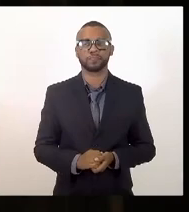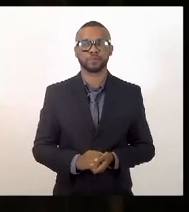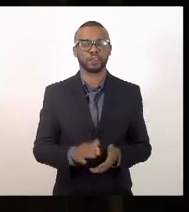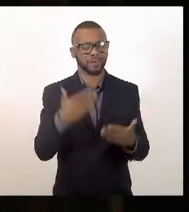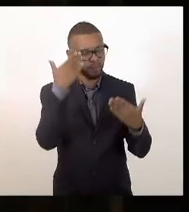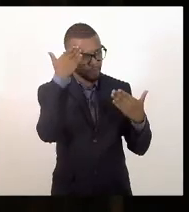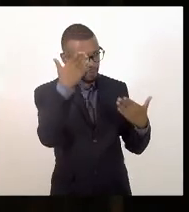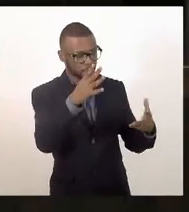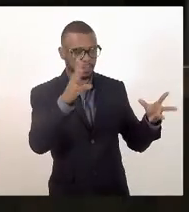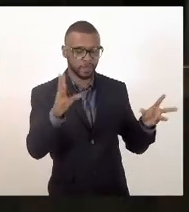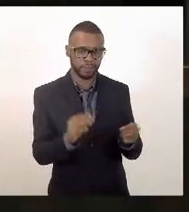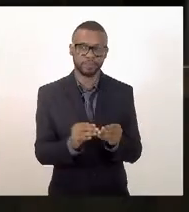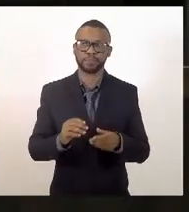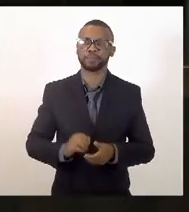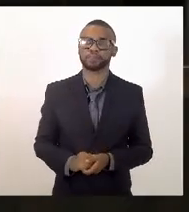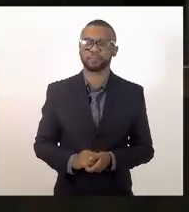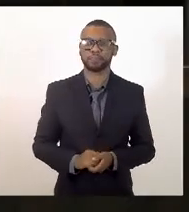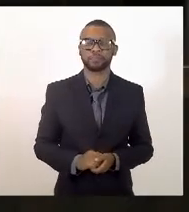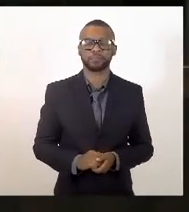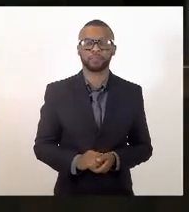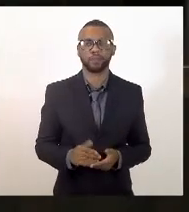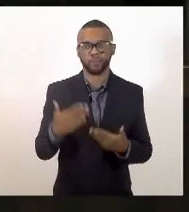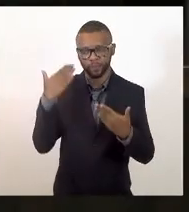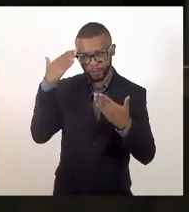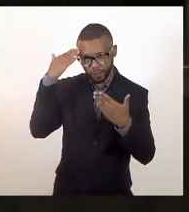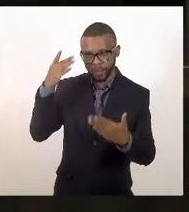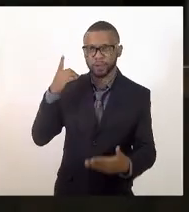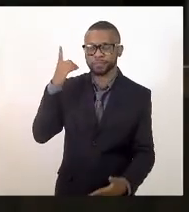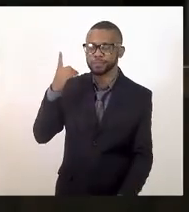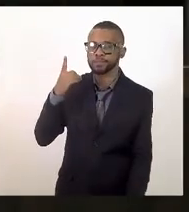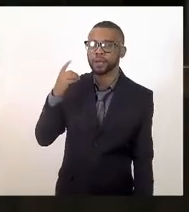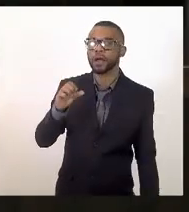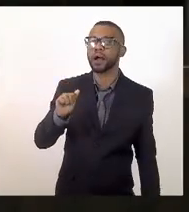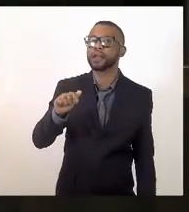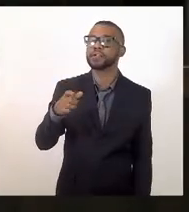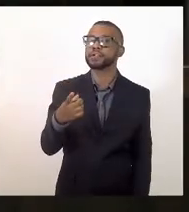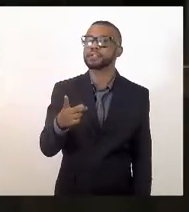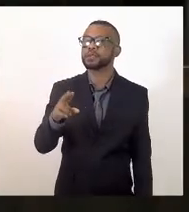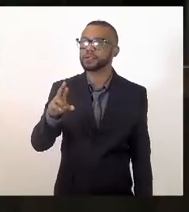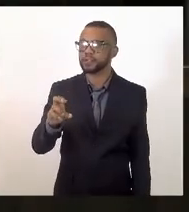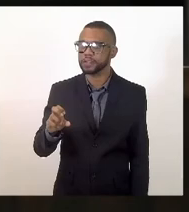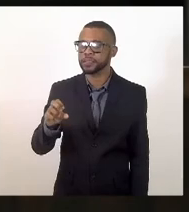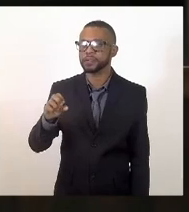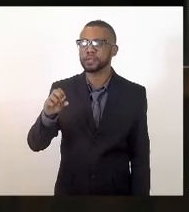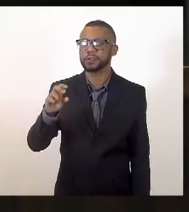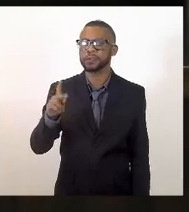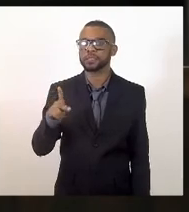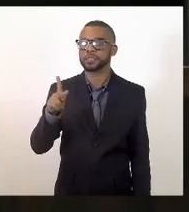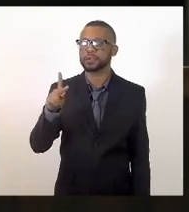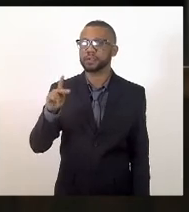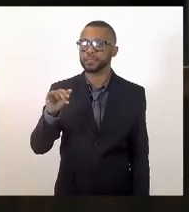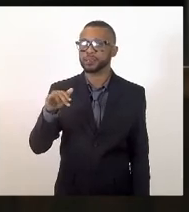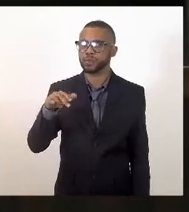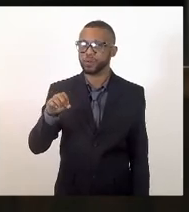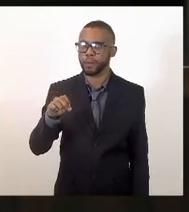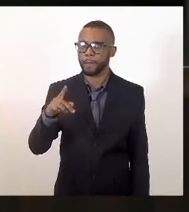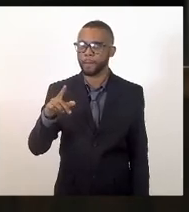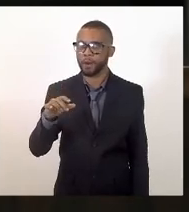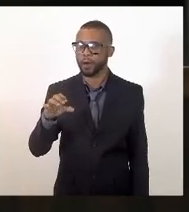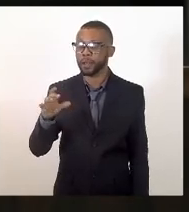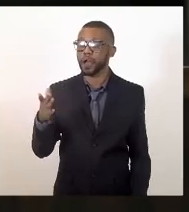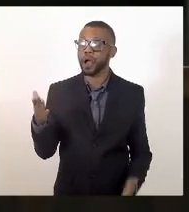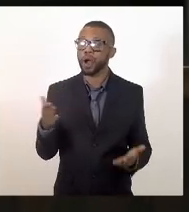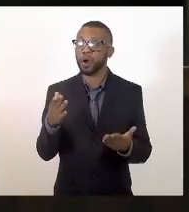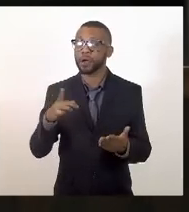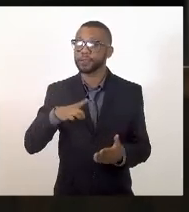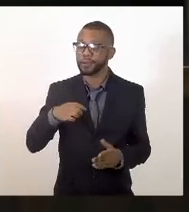obrigado. Agradecendo ao deputado Alexandre Kinoplock, próximo orador inscrito é a deputada Mônica Francisco,